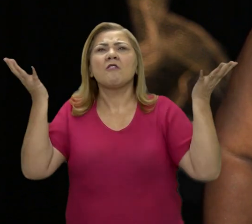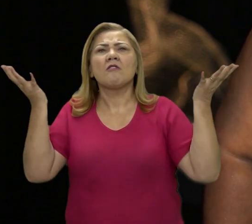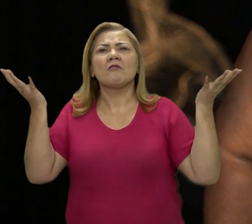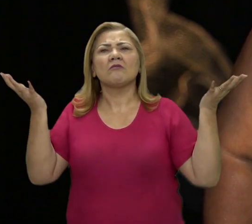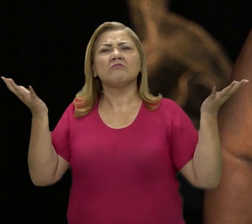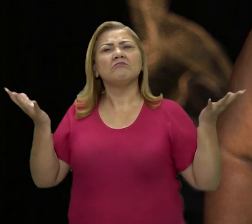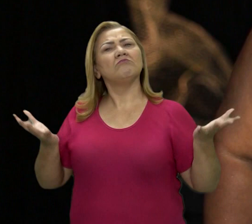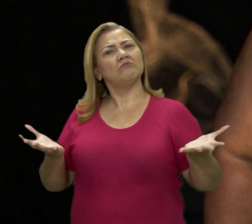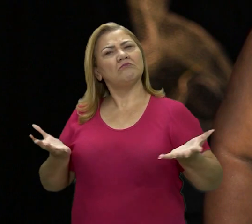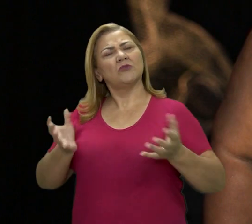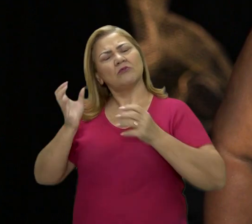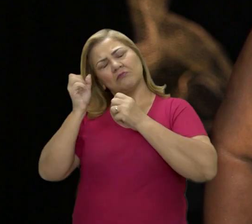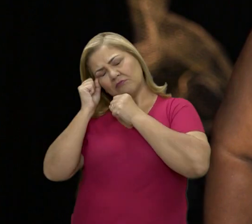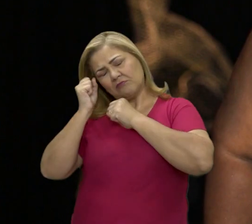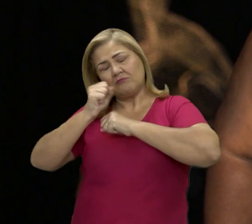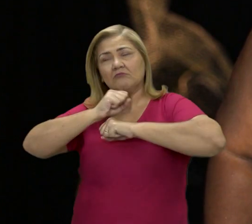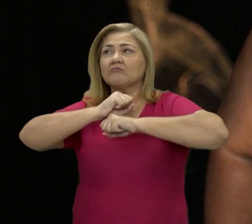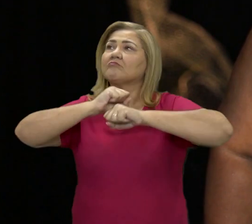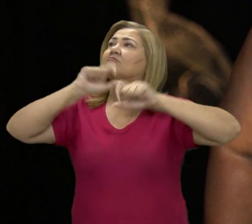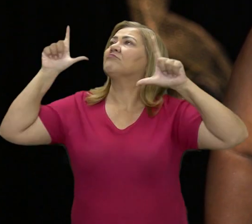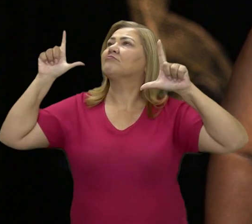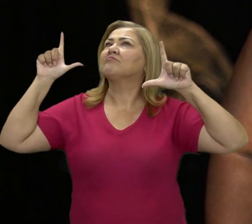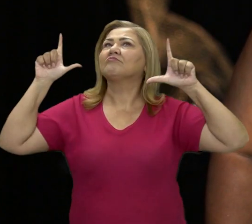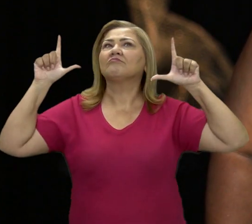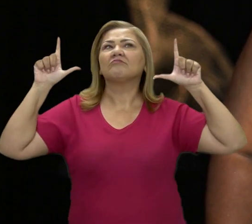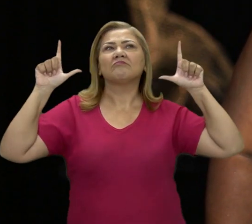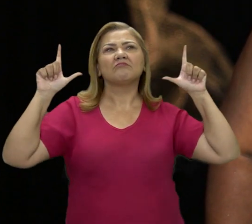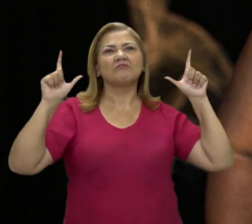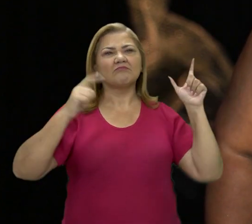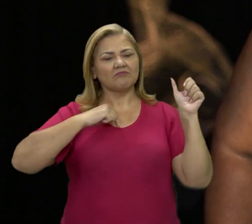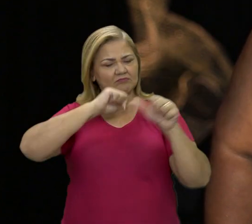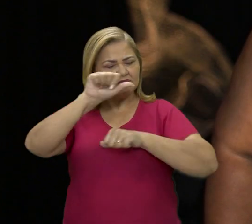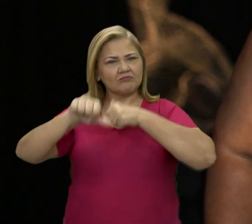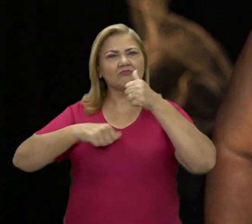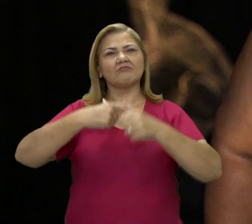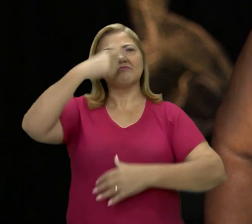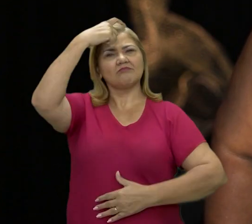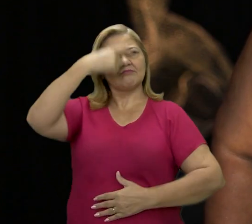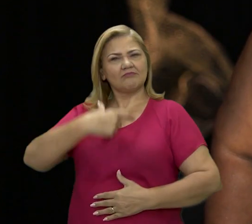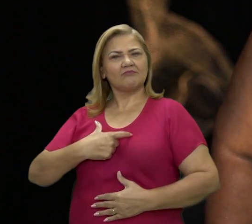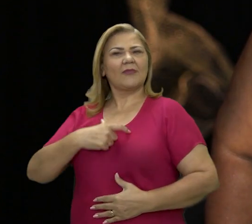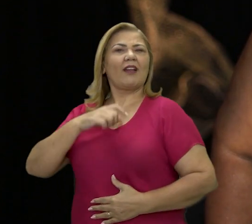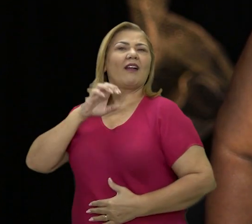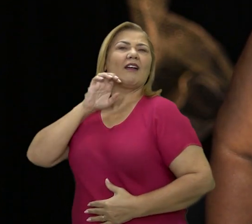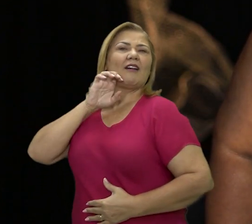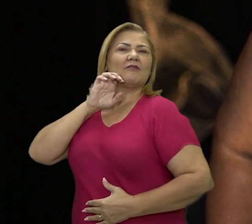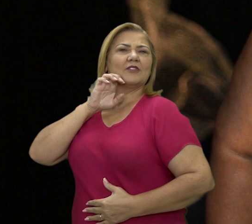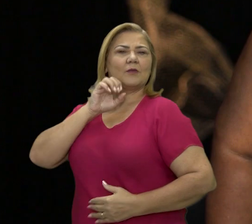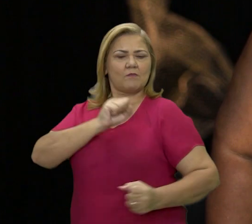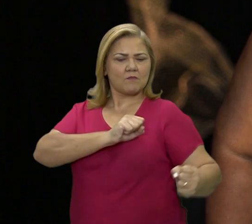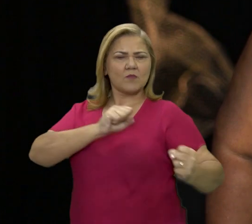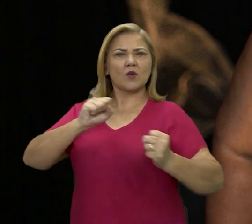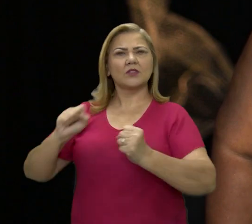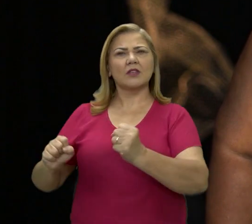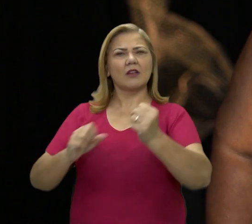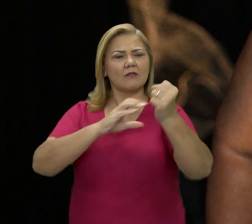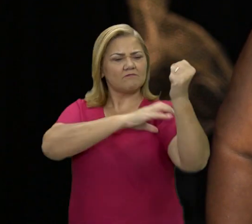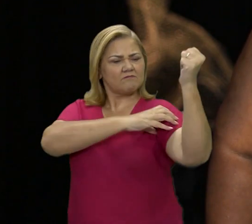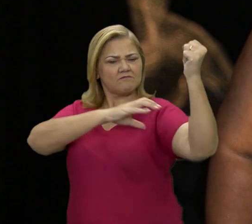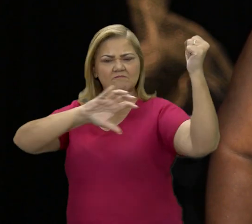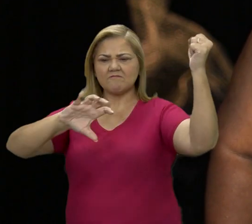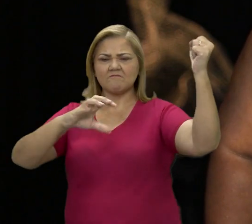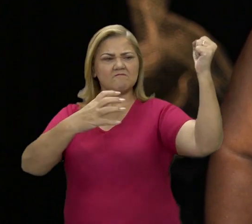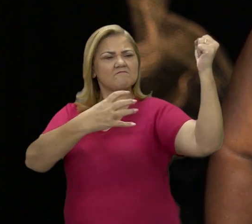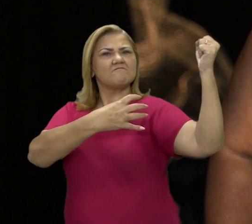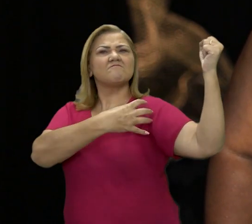segredos. Eu contei, eu me entreguei. Eu dormi, eu acordei, eu me refiz. Eu sou Eva. E